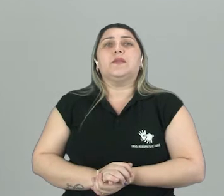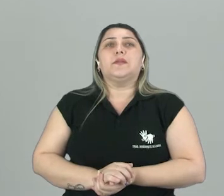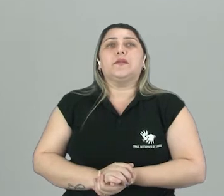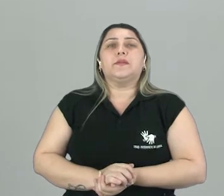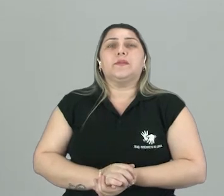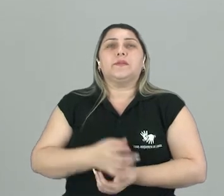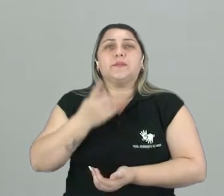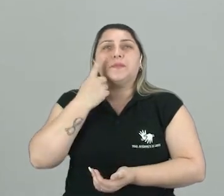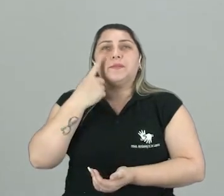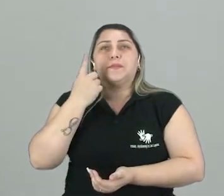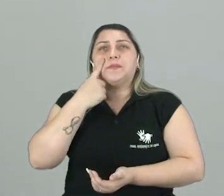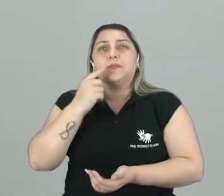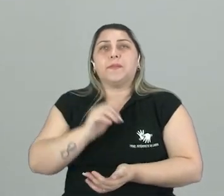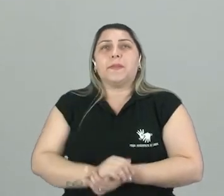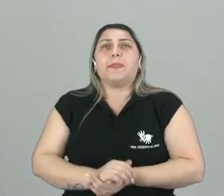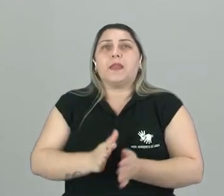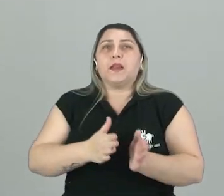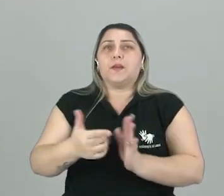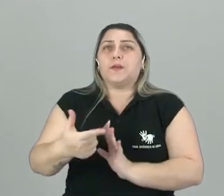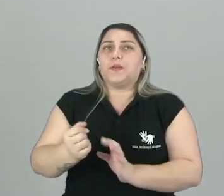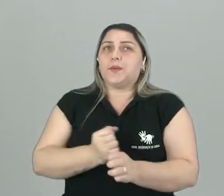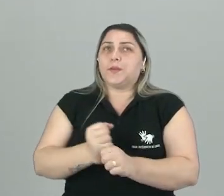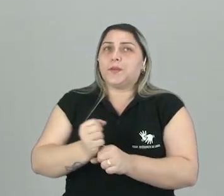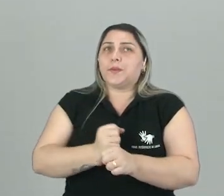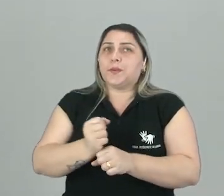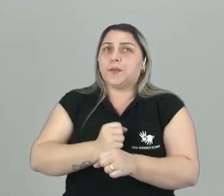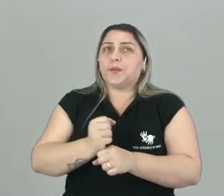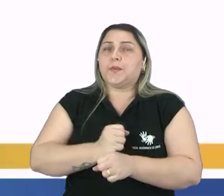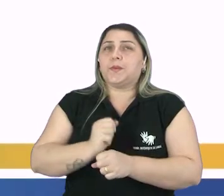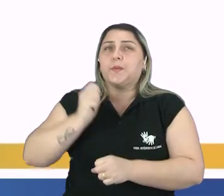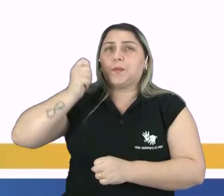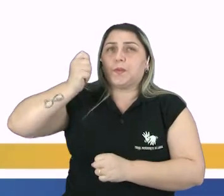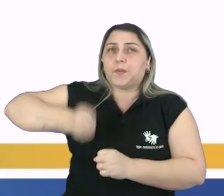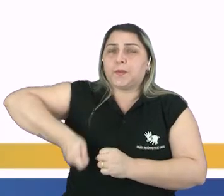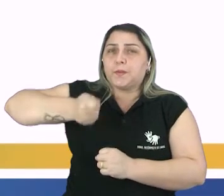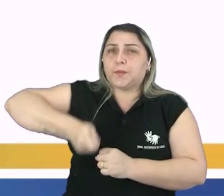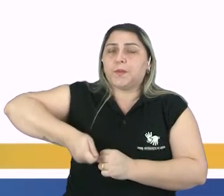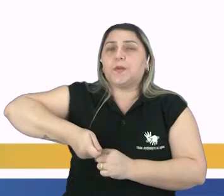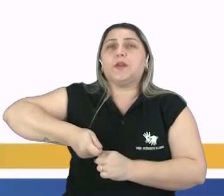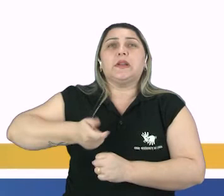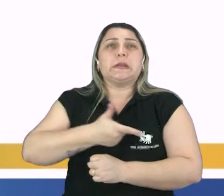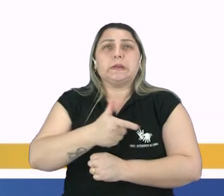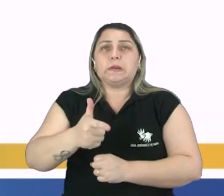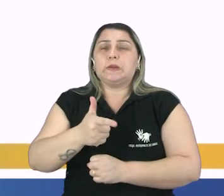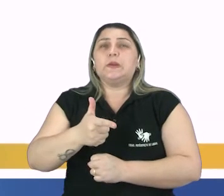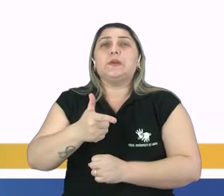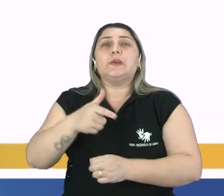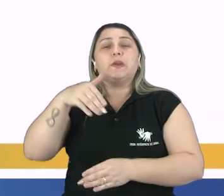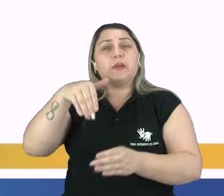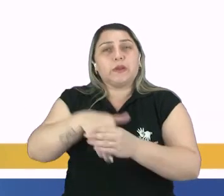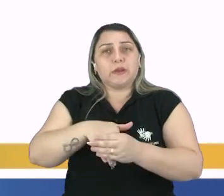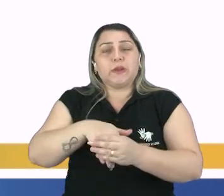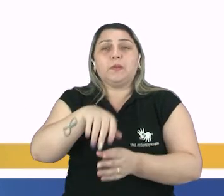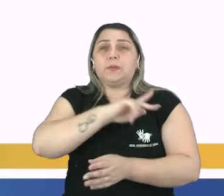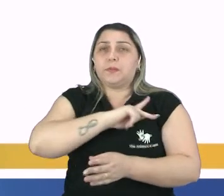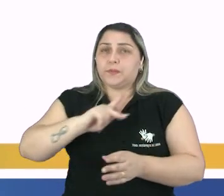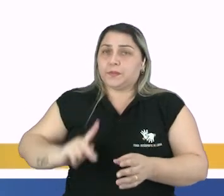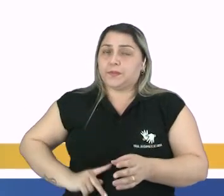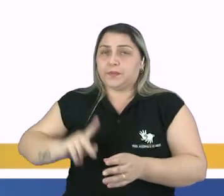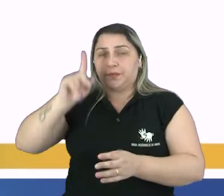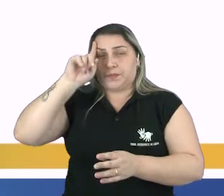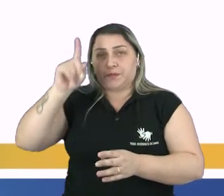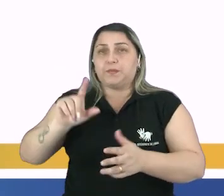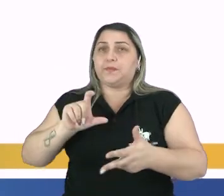aí, observe. Durante os 20 anos de ditadura, não ocorreu nenhuma eleição direta para o presidente da República. Os chefes